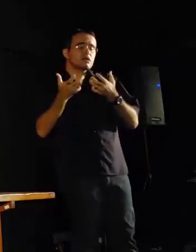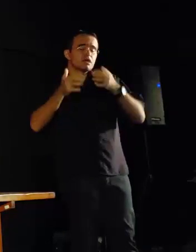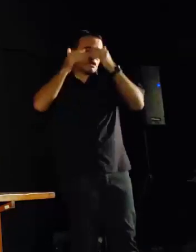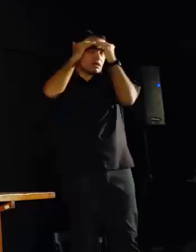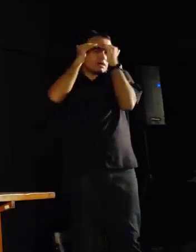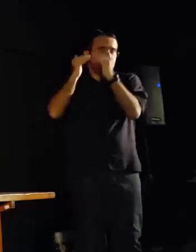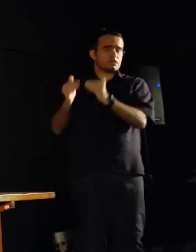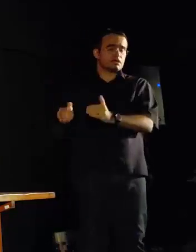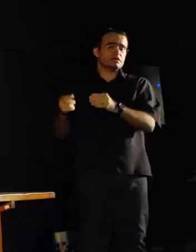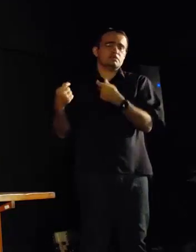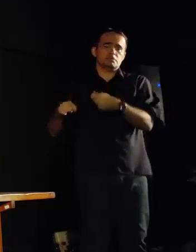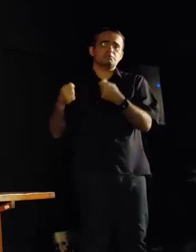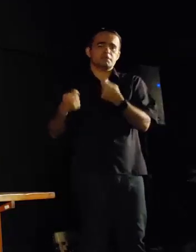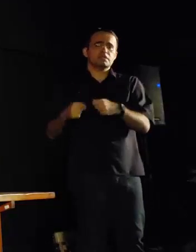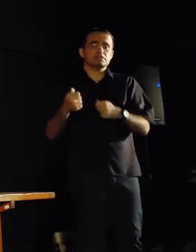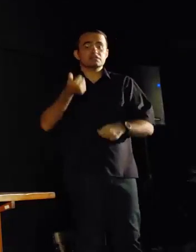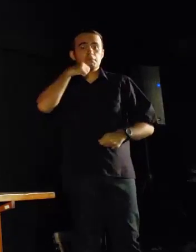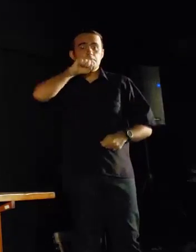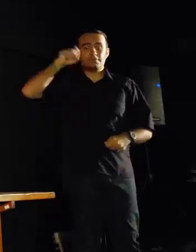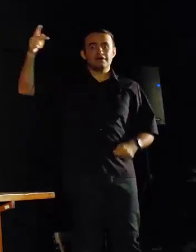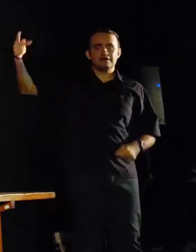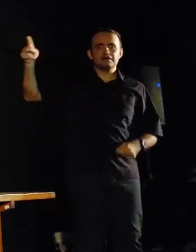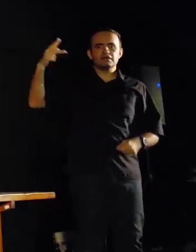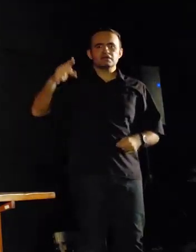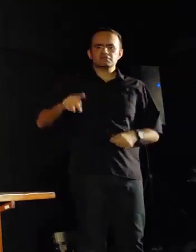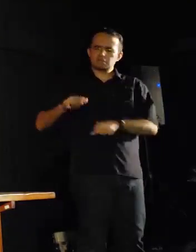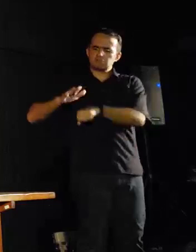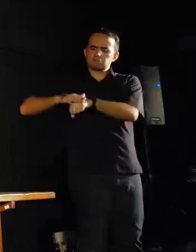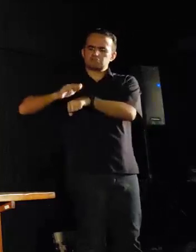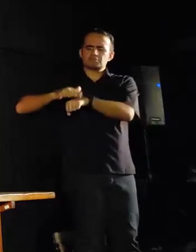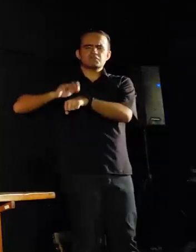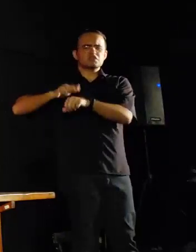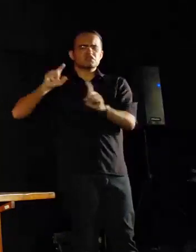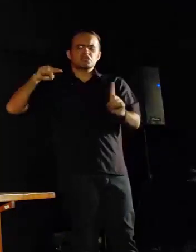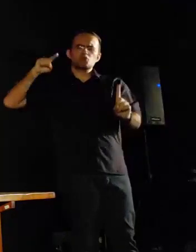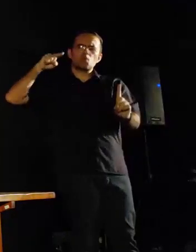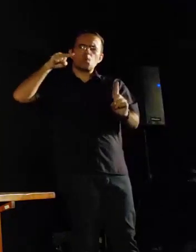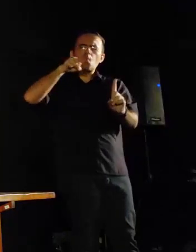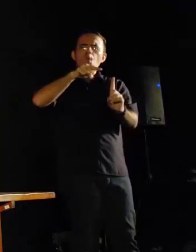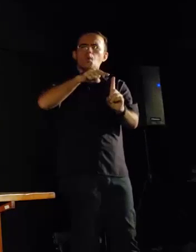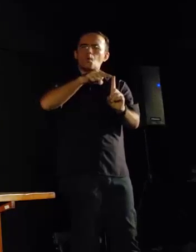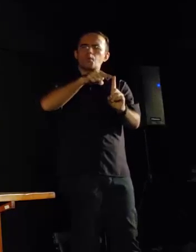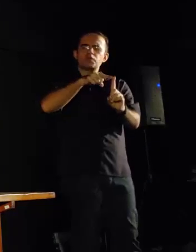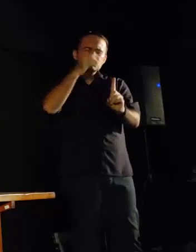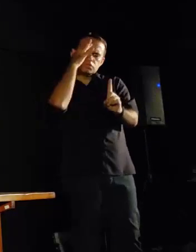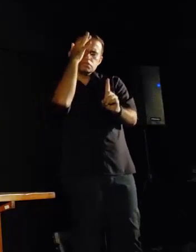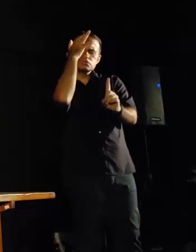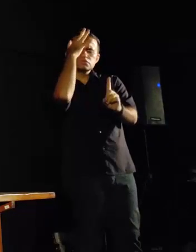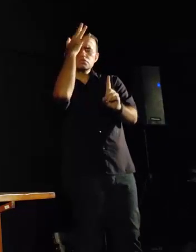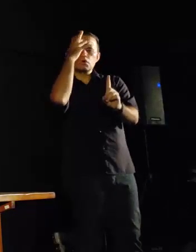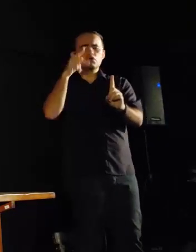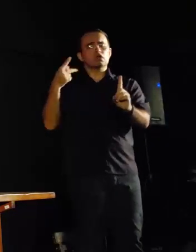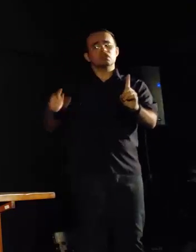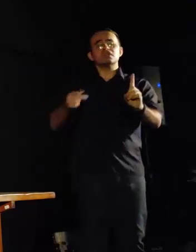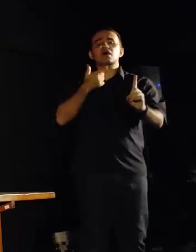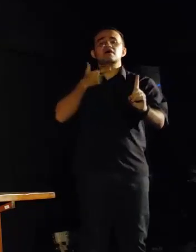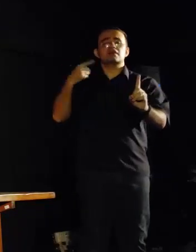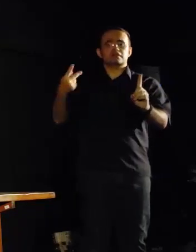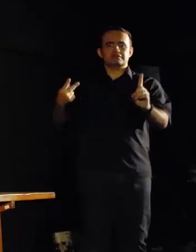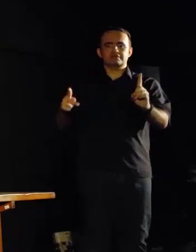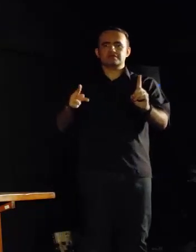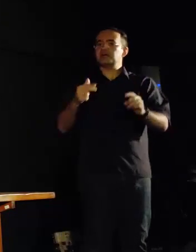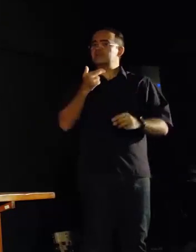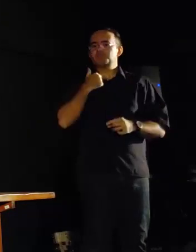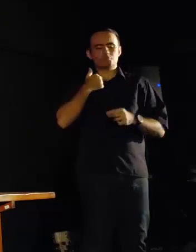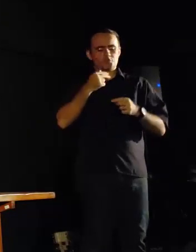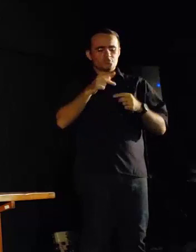respeitada, né? E ela agia conforme aquilo que ela realmente acreditava. Então a gente sabia que a gente não podia dar um presente